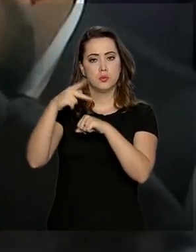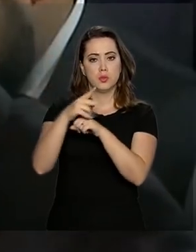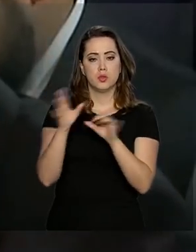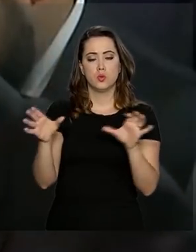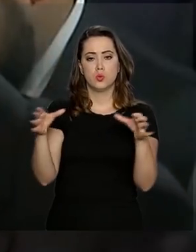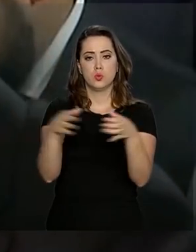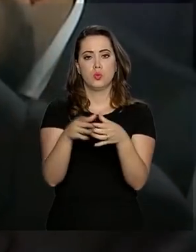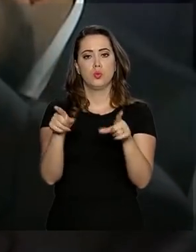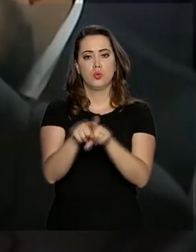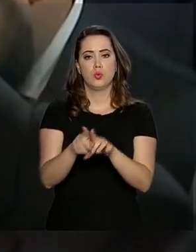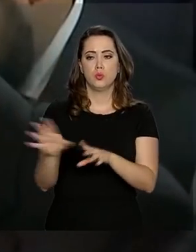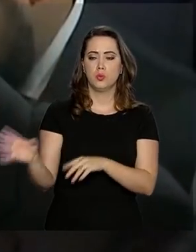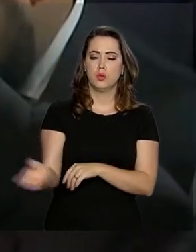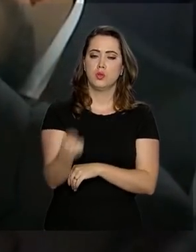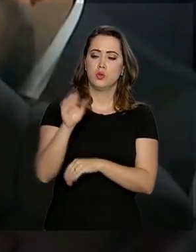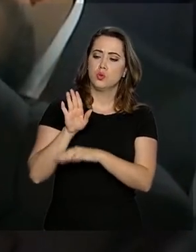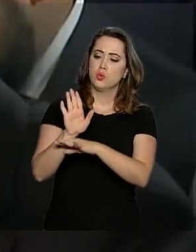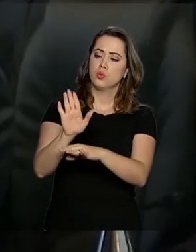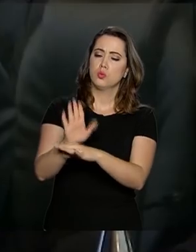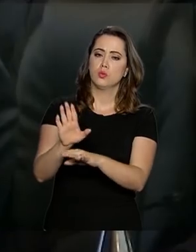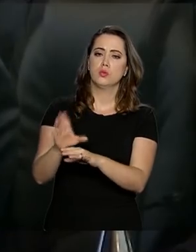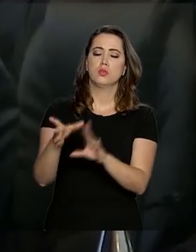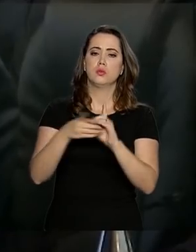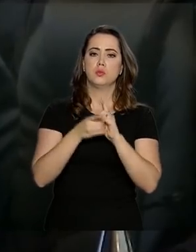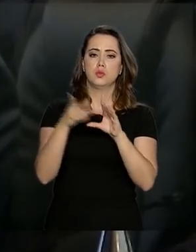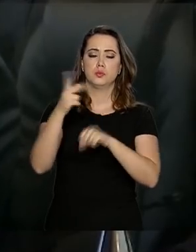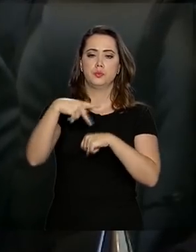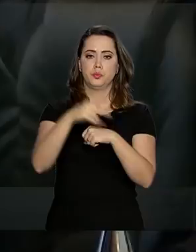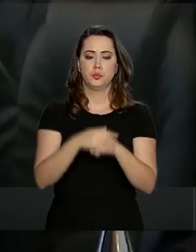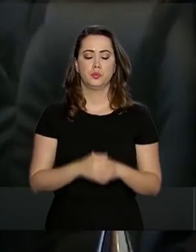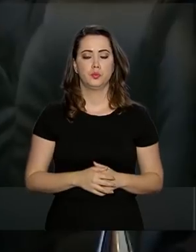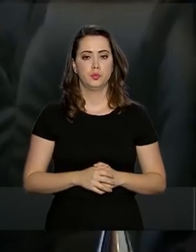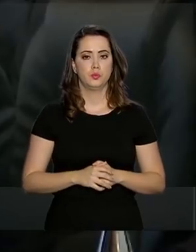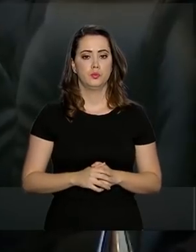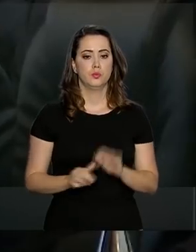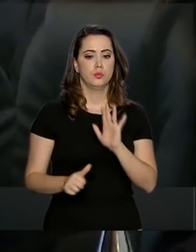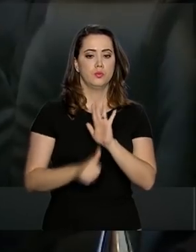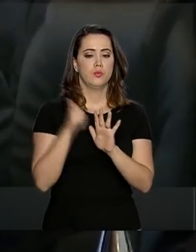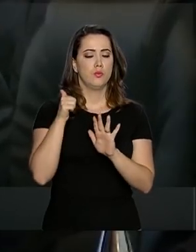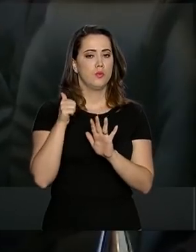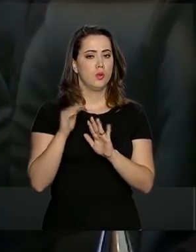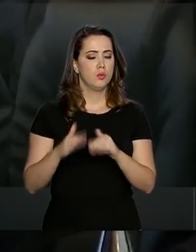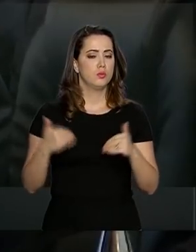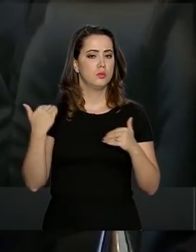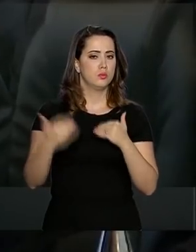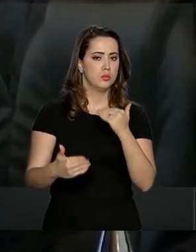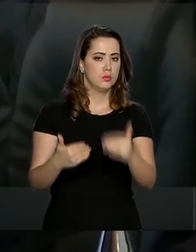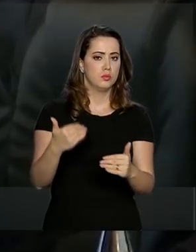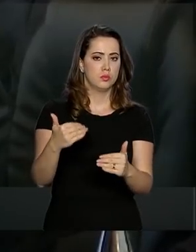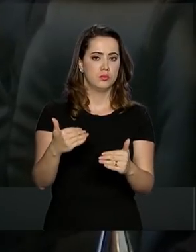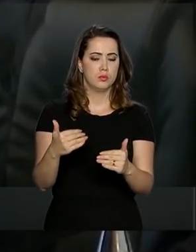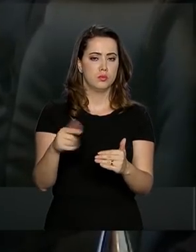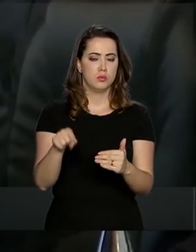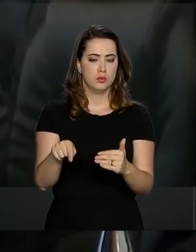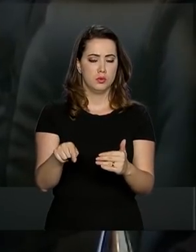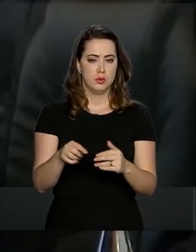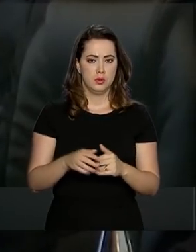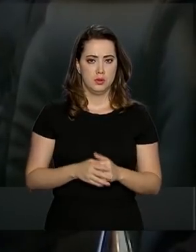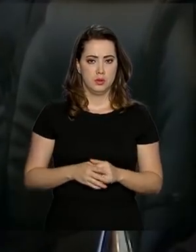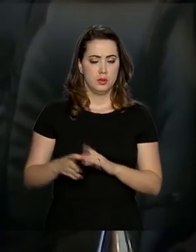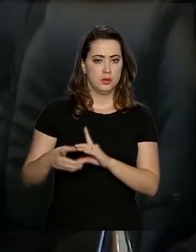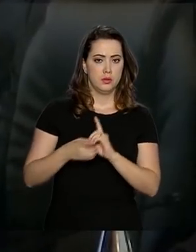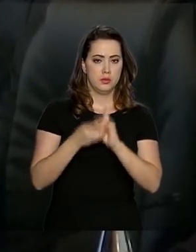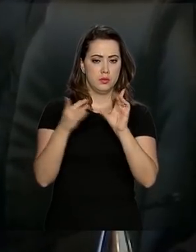ajudar no resgate da democracia na região. Isso é que era um primeiro passo determinado em la defensa de la